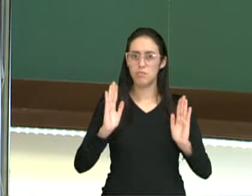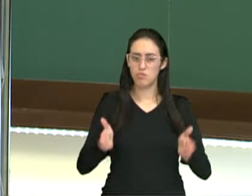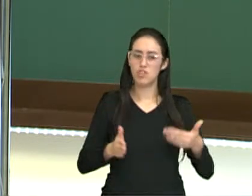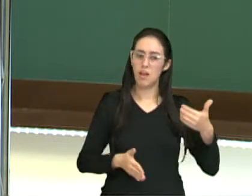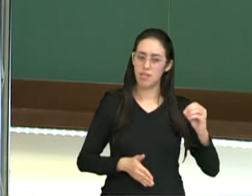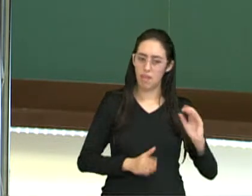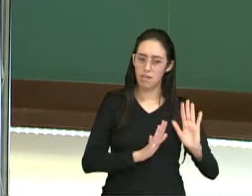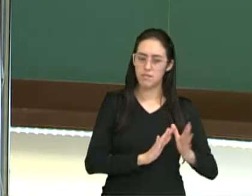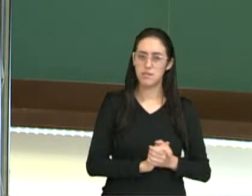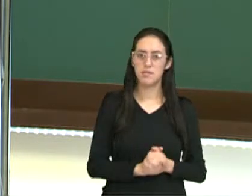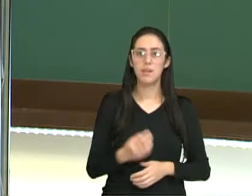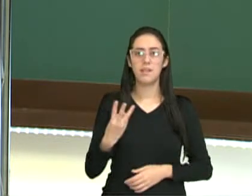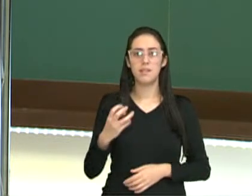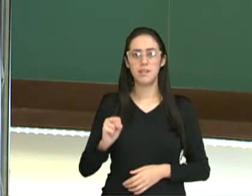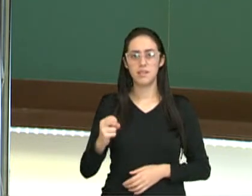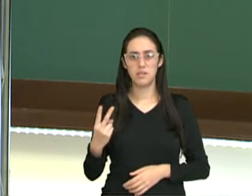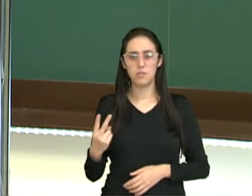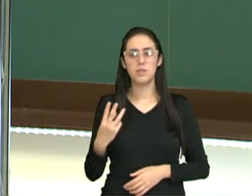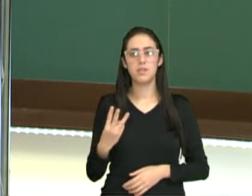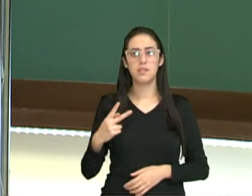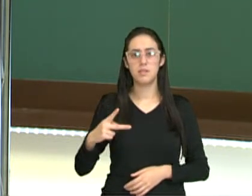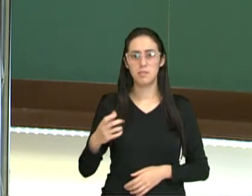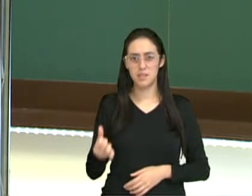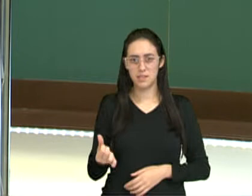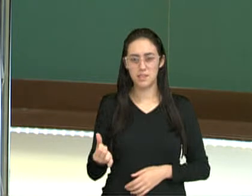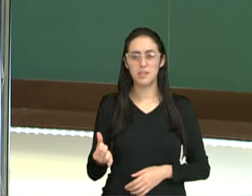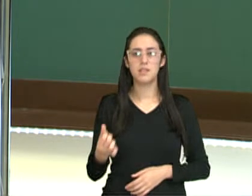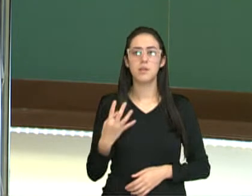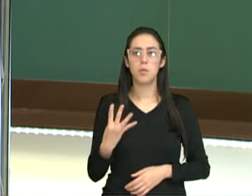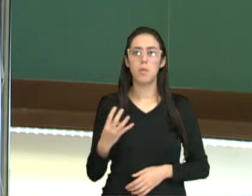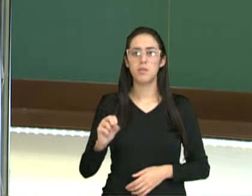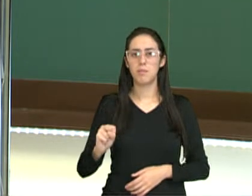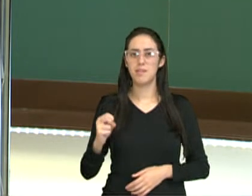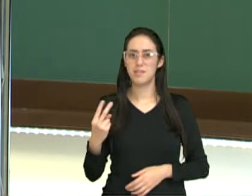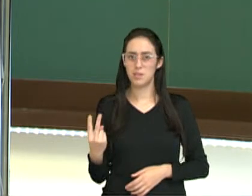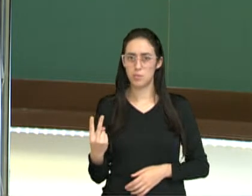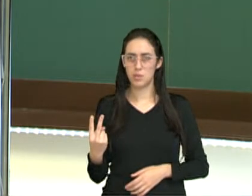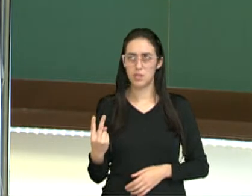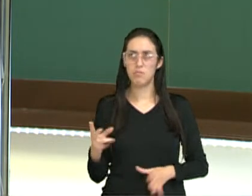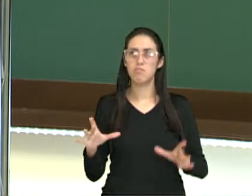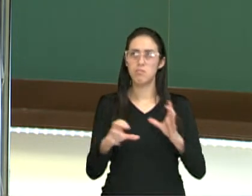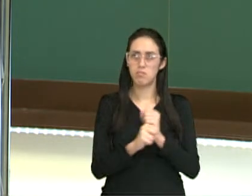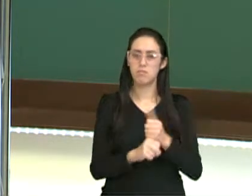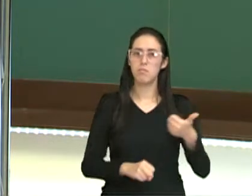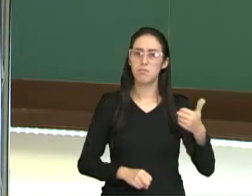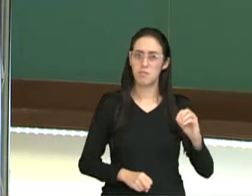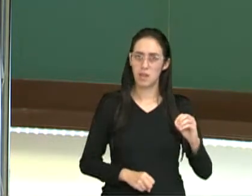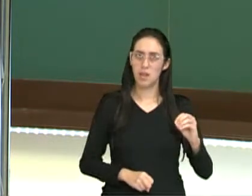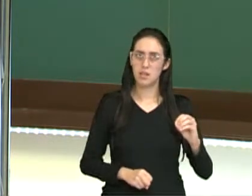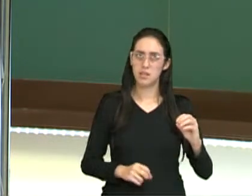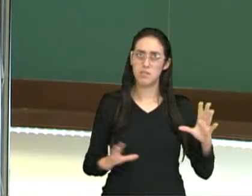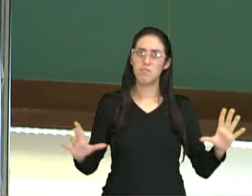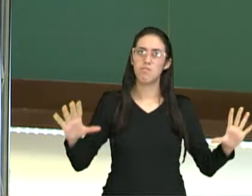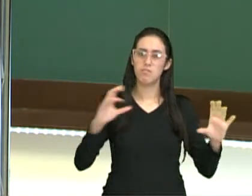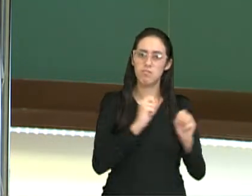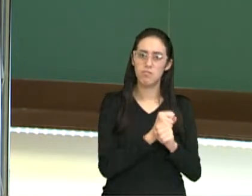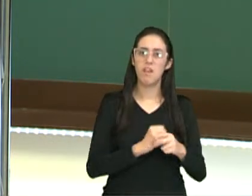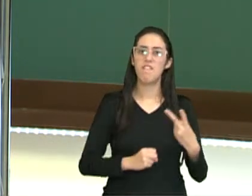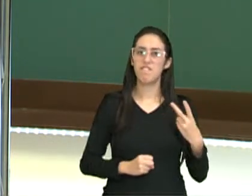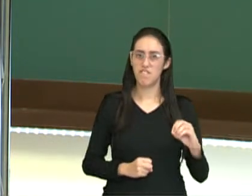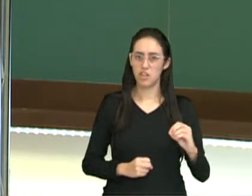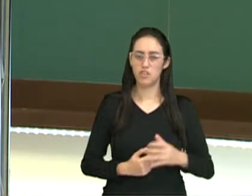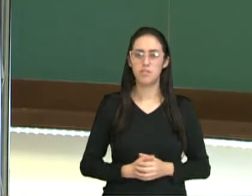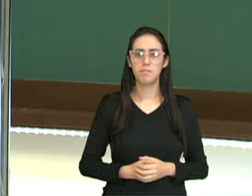10. 3s2, 3p6, 4s2. Temos mais 10 aqui, 20, que é o nosso número, certo?